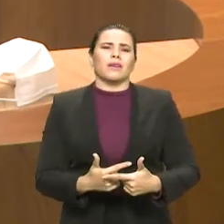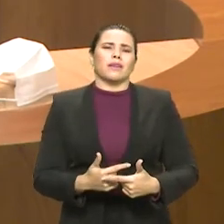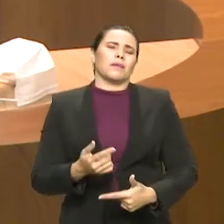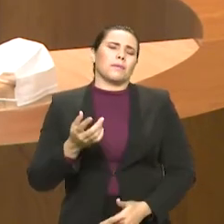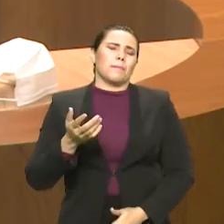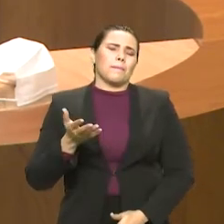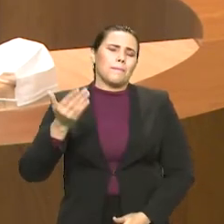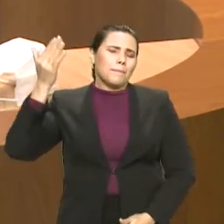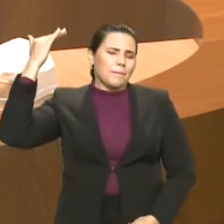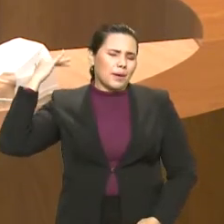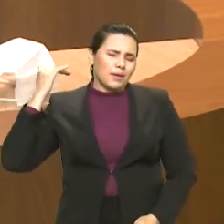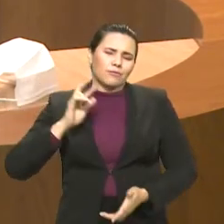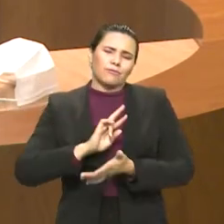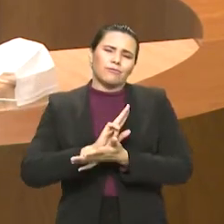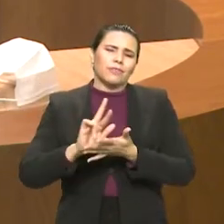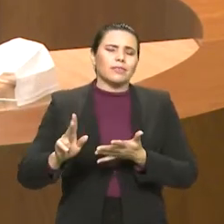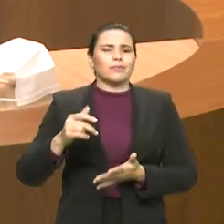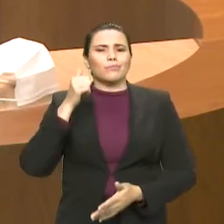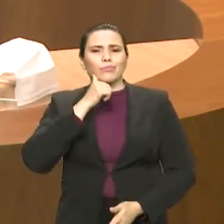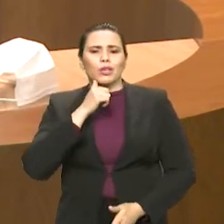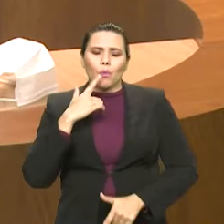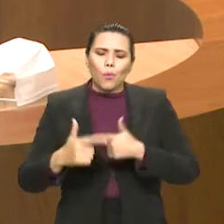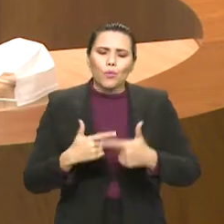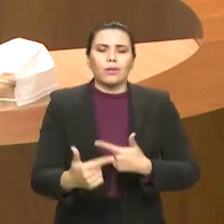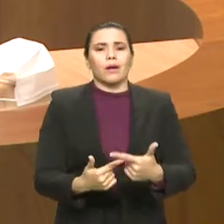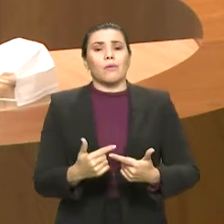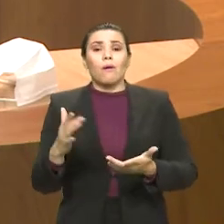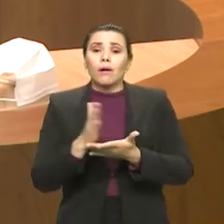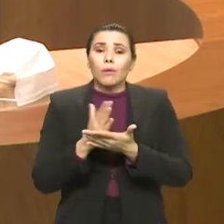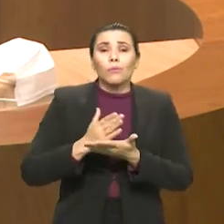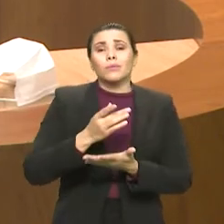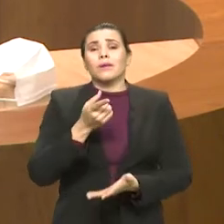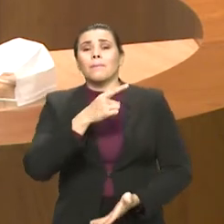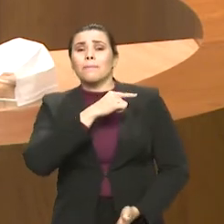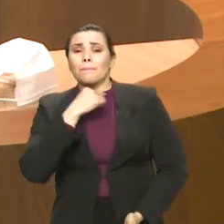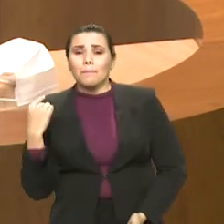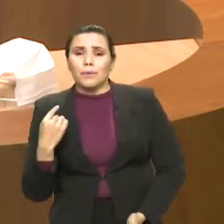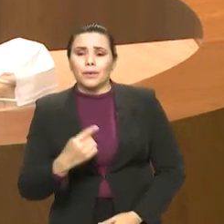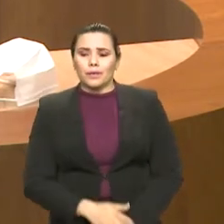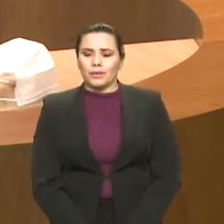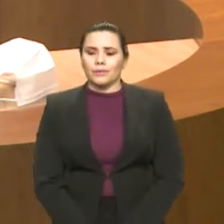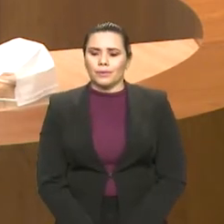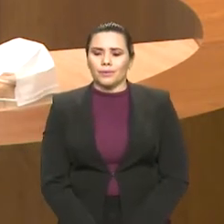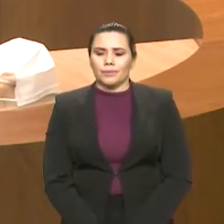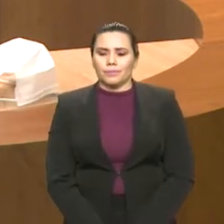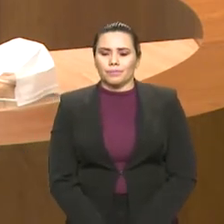mas serem vistas como cidadãs, serem vistas como agentes de transformação.